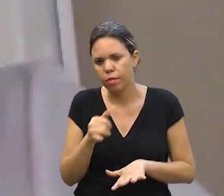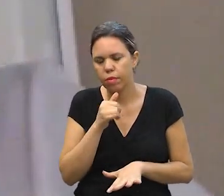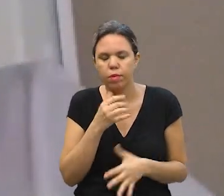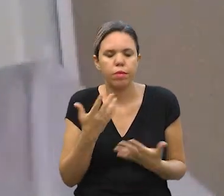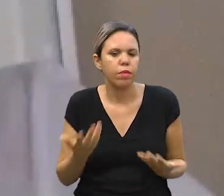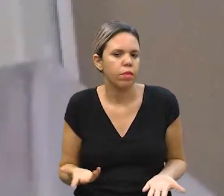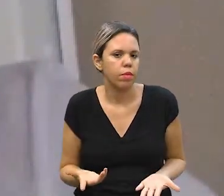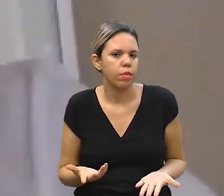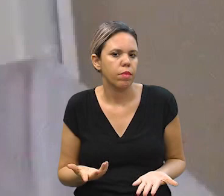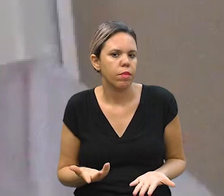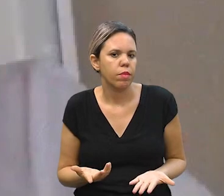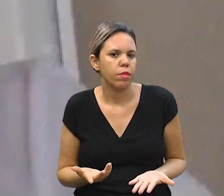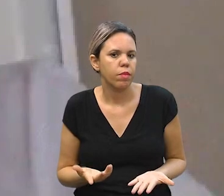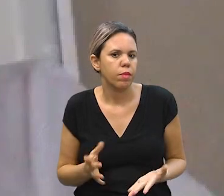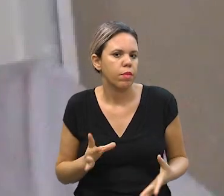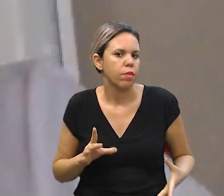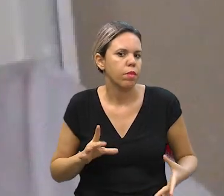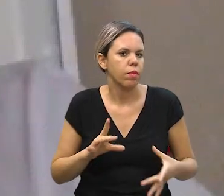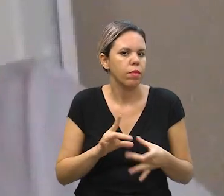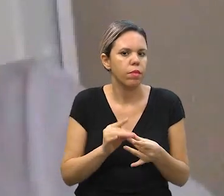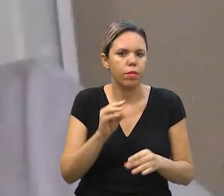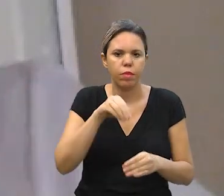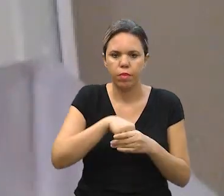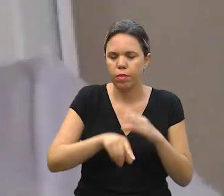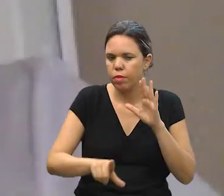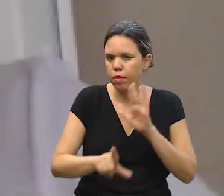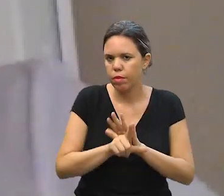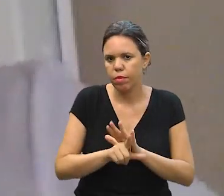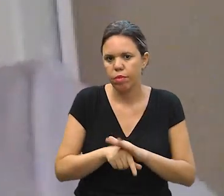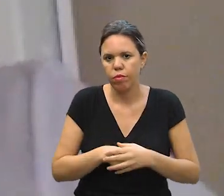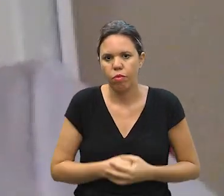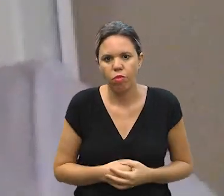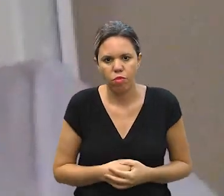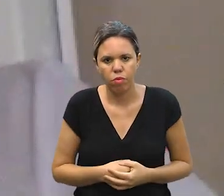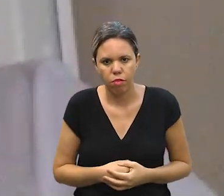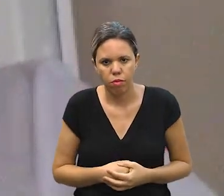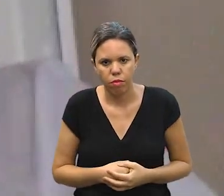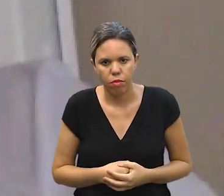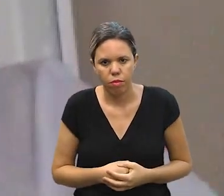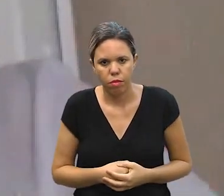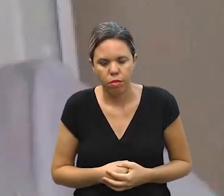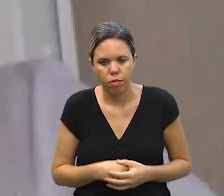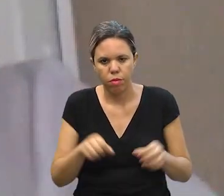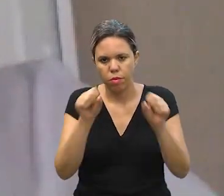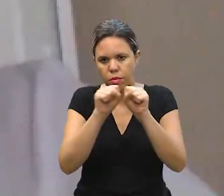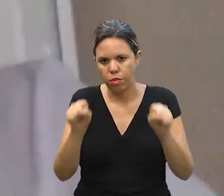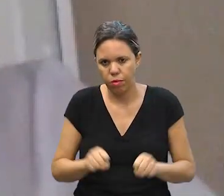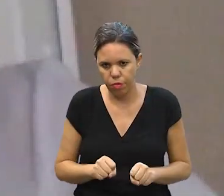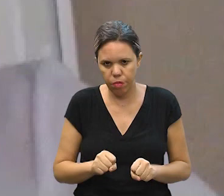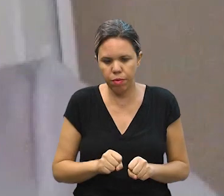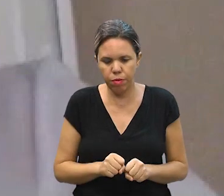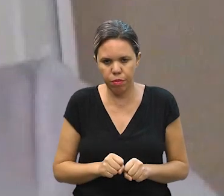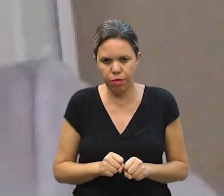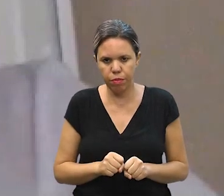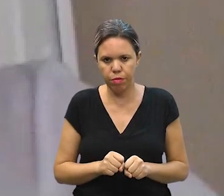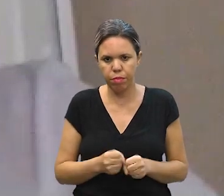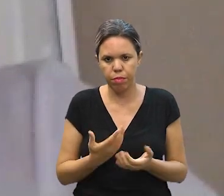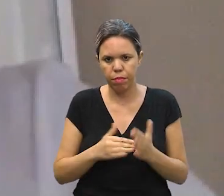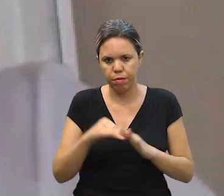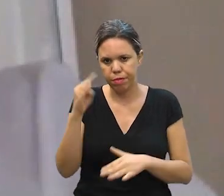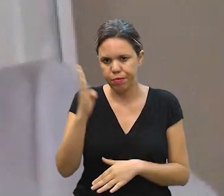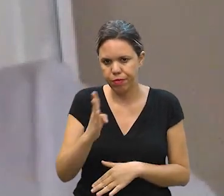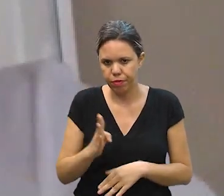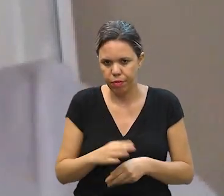credenciadas, elas não são legalizadas no sistema